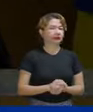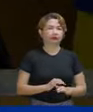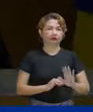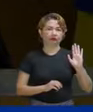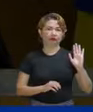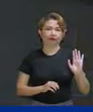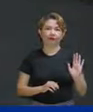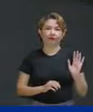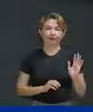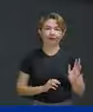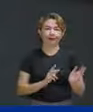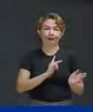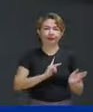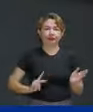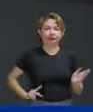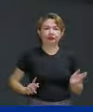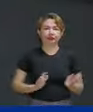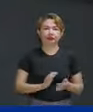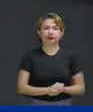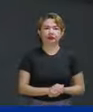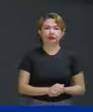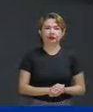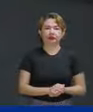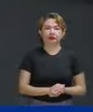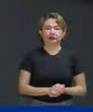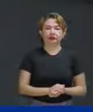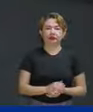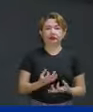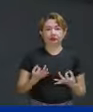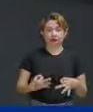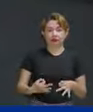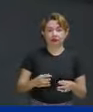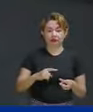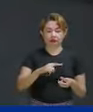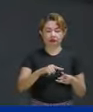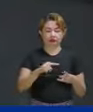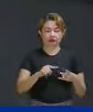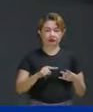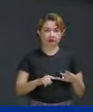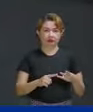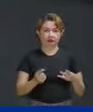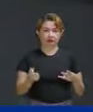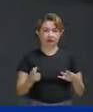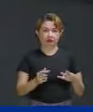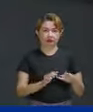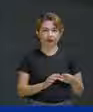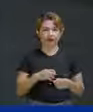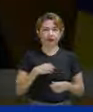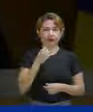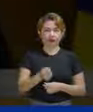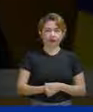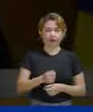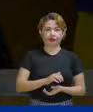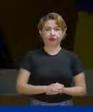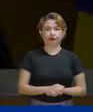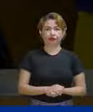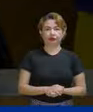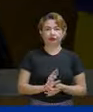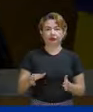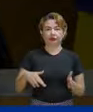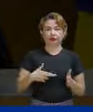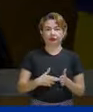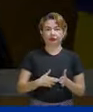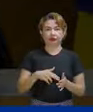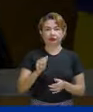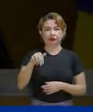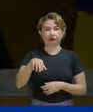Excelência. São 3 valores. Vamos lá, só confirmando. O juiz